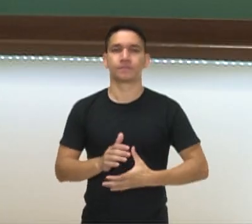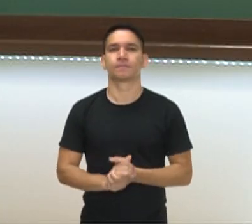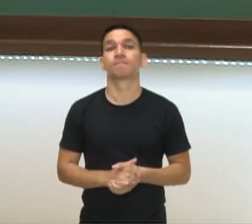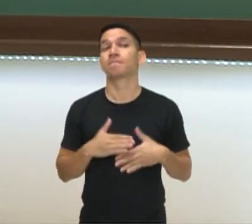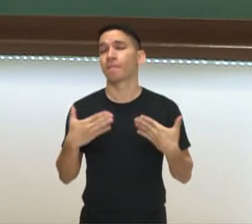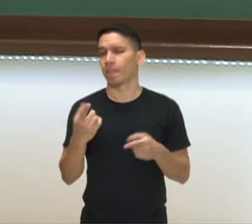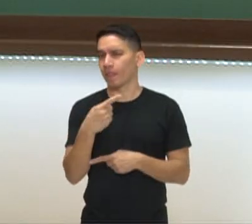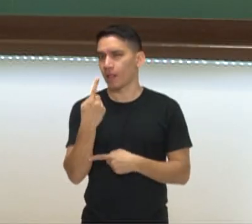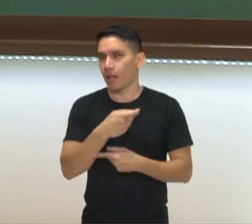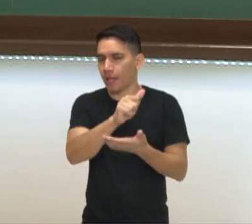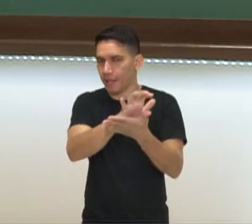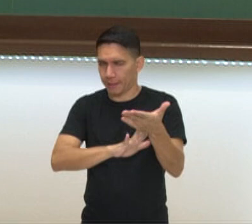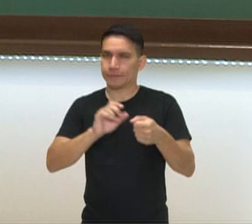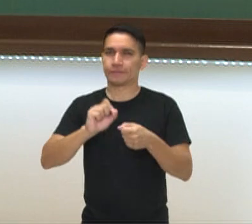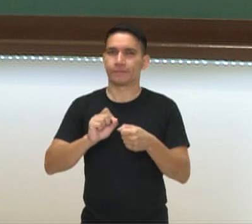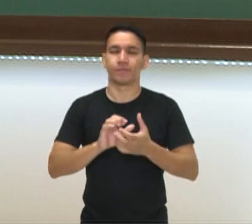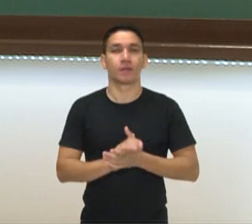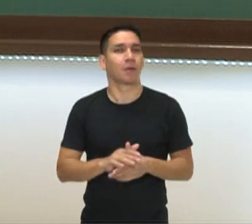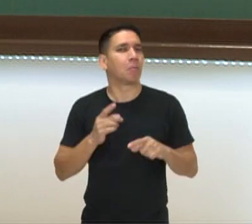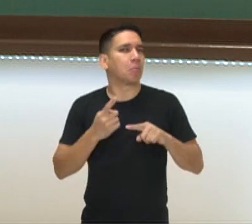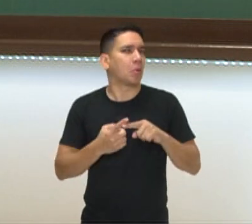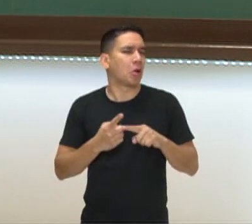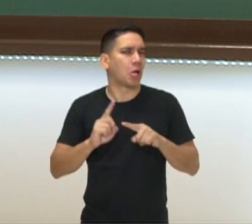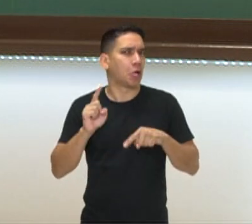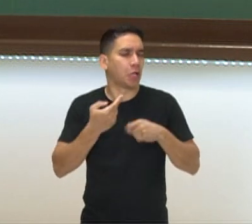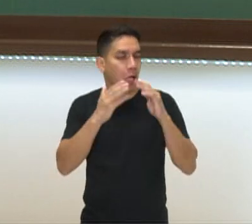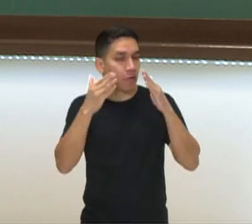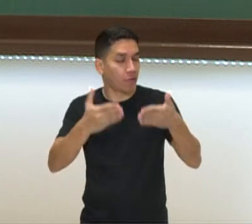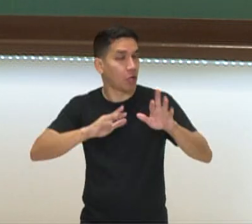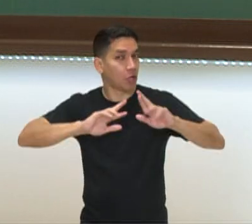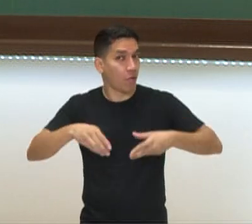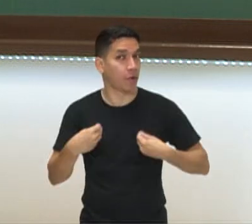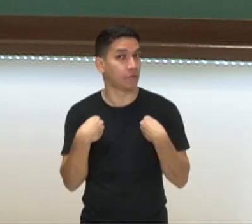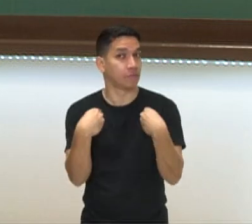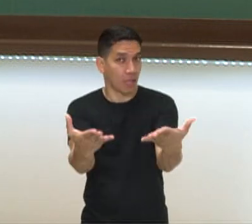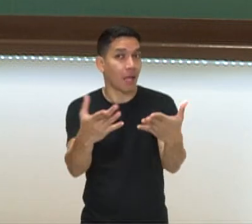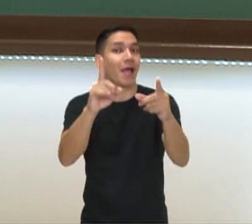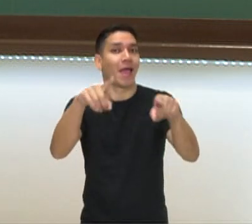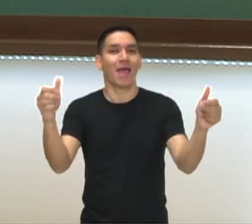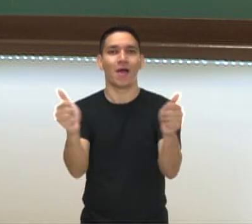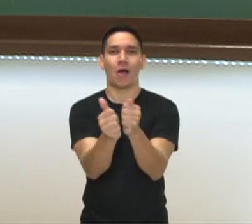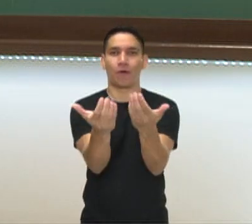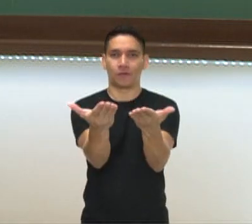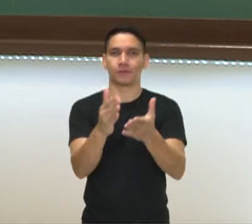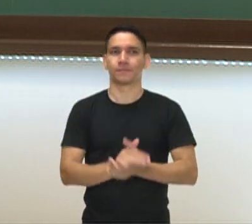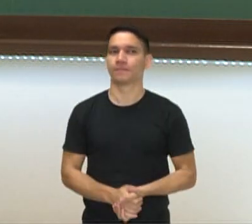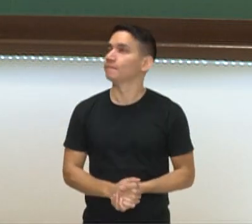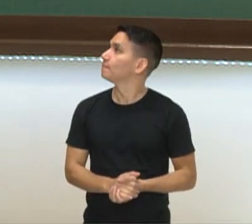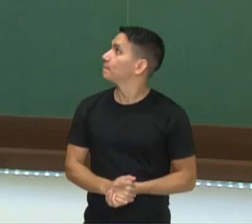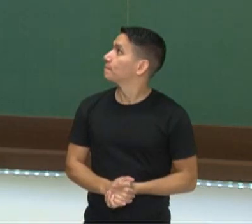uma atividade, afinal de contas a aula não é para vocês, ela é com vocês.